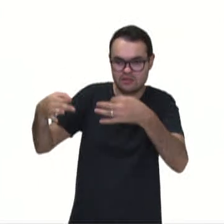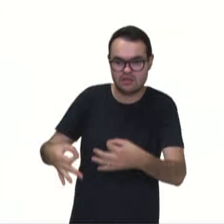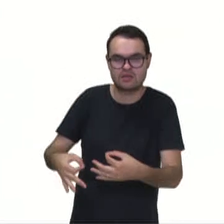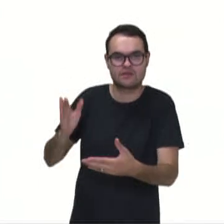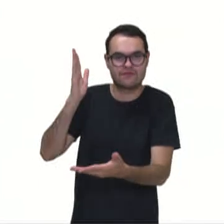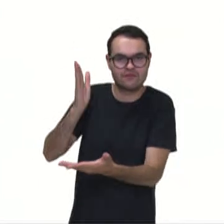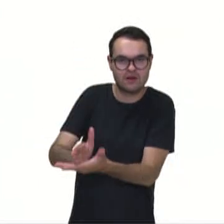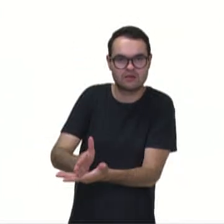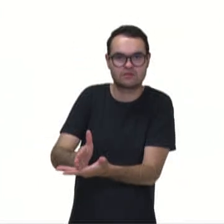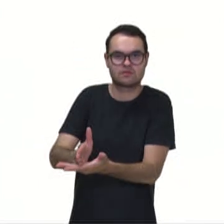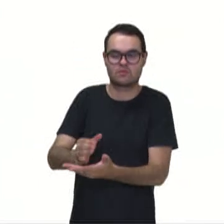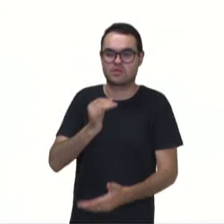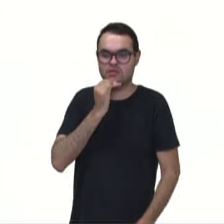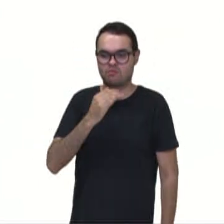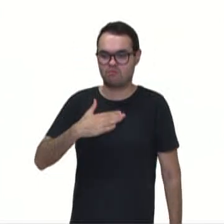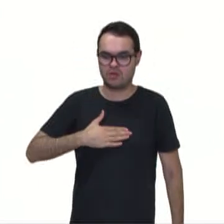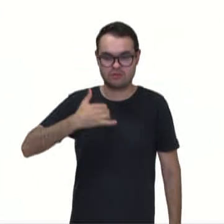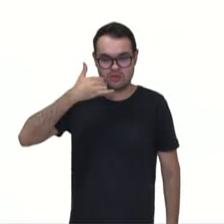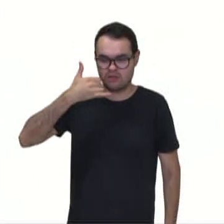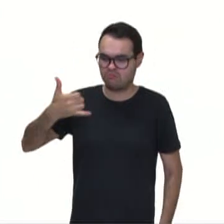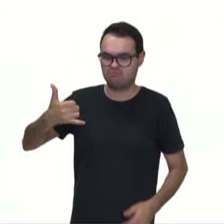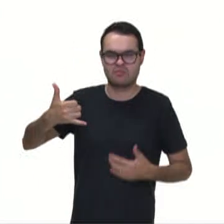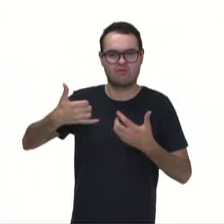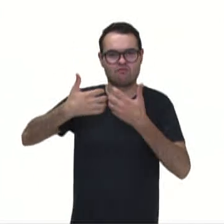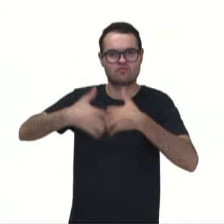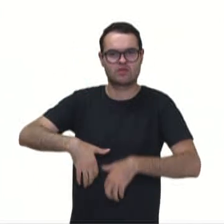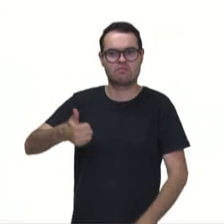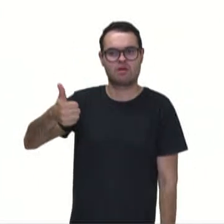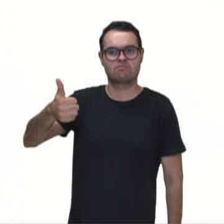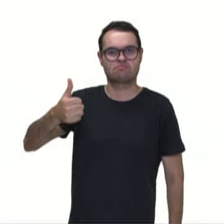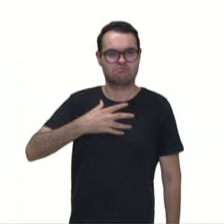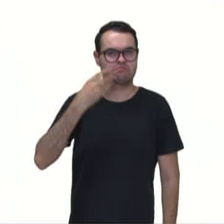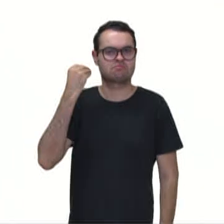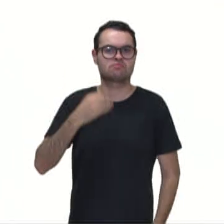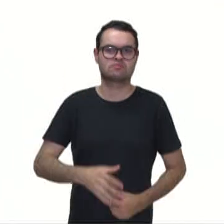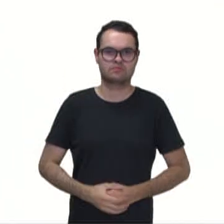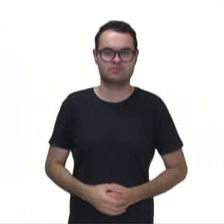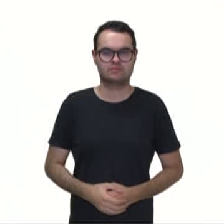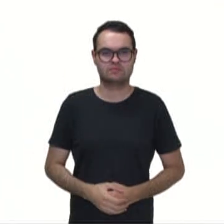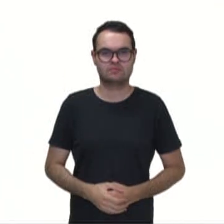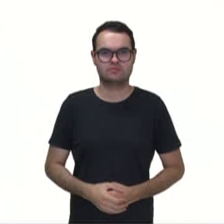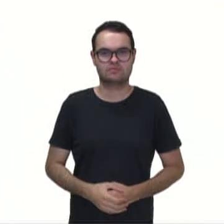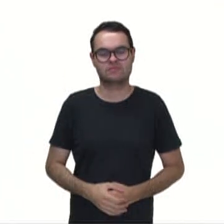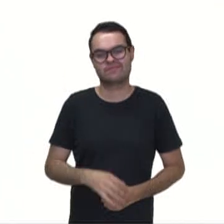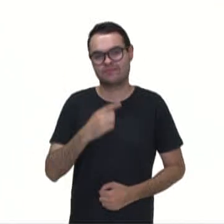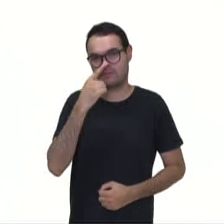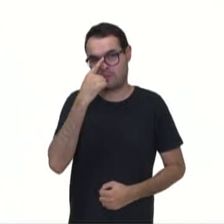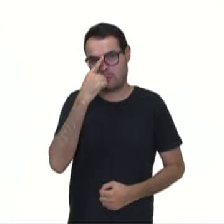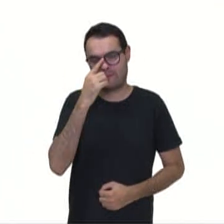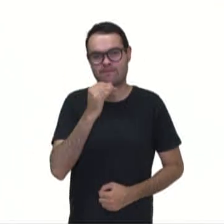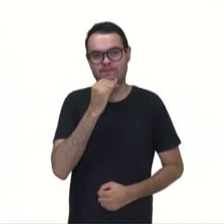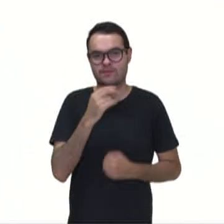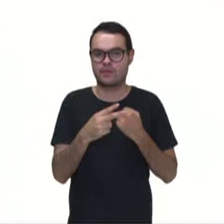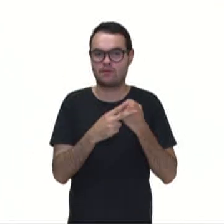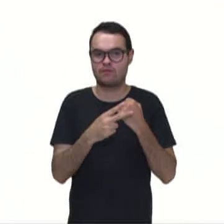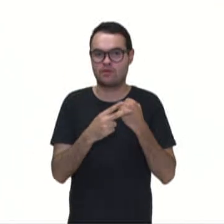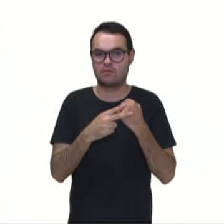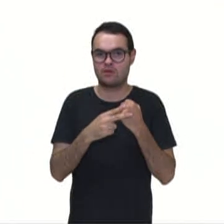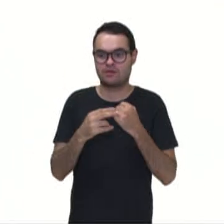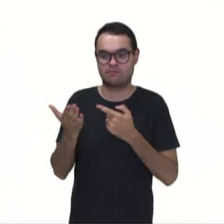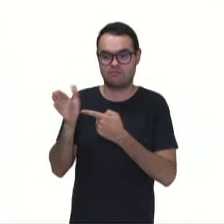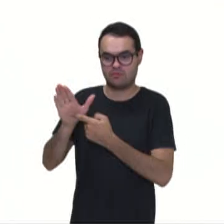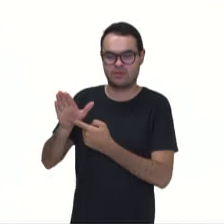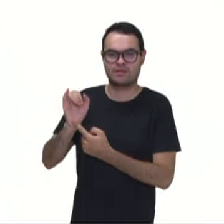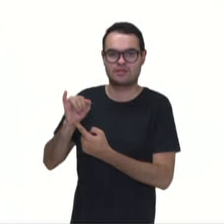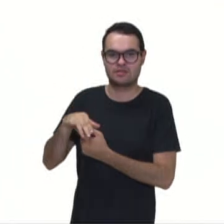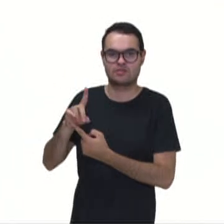O exemplo, meu celular funciona bem, aí nós temos aqui um exemplo do verbo empregado no modo